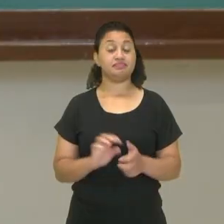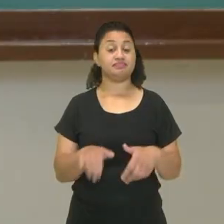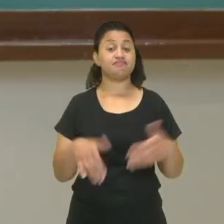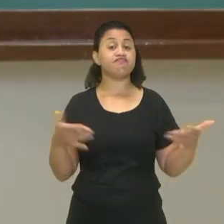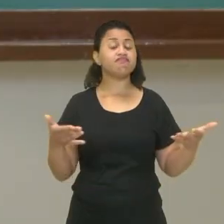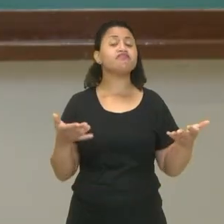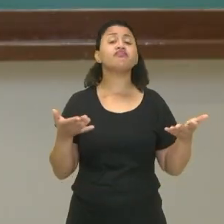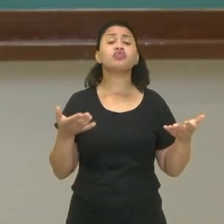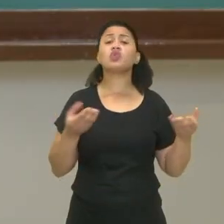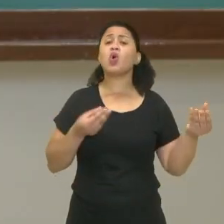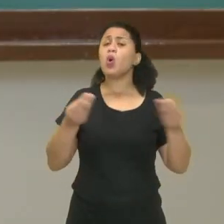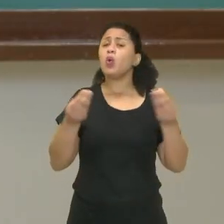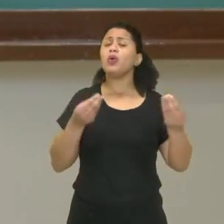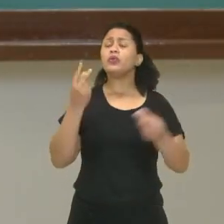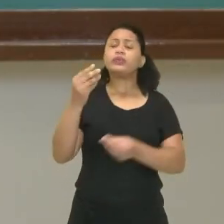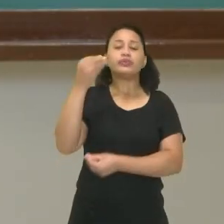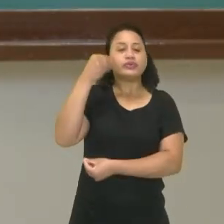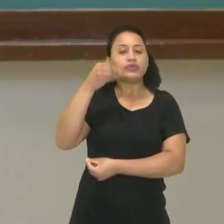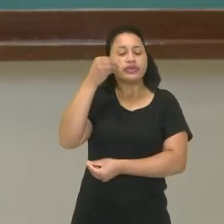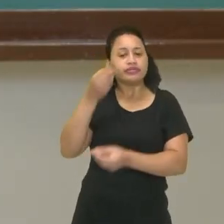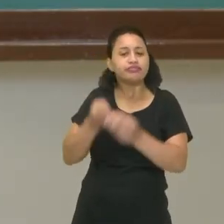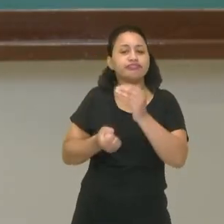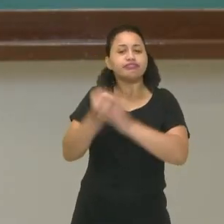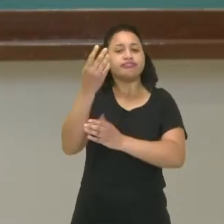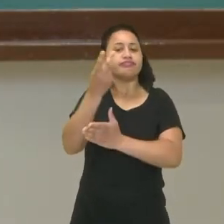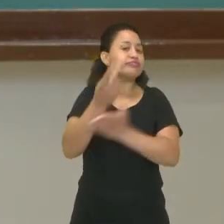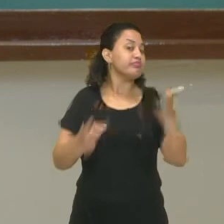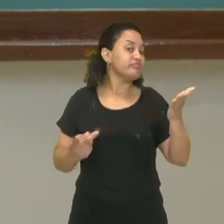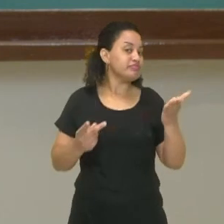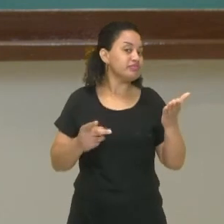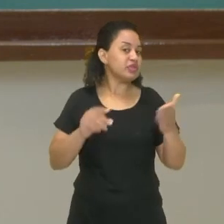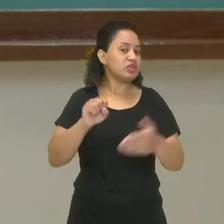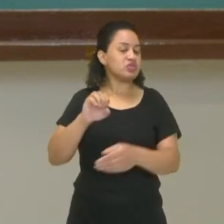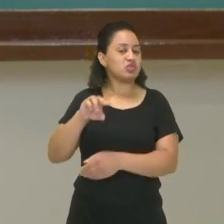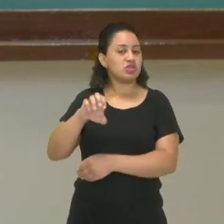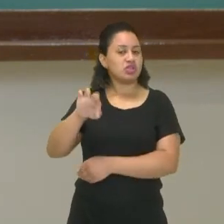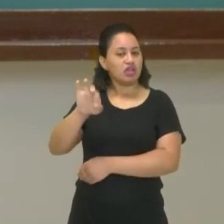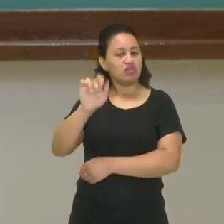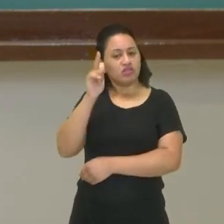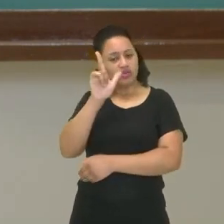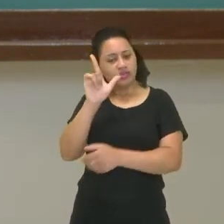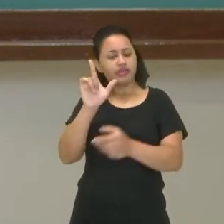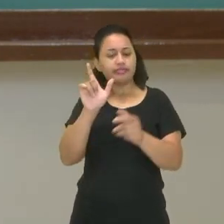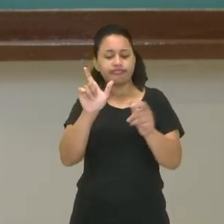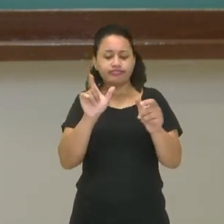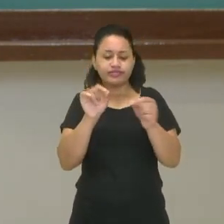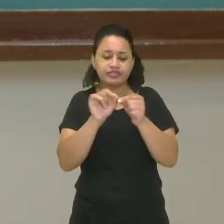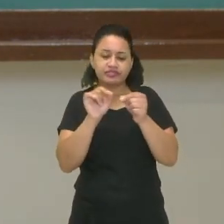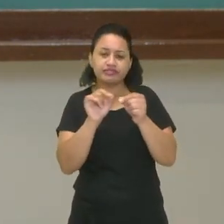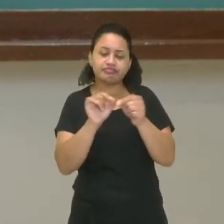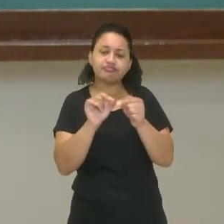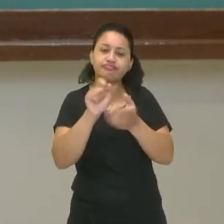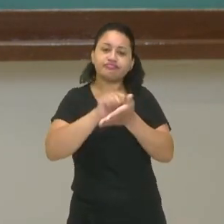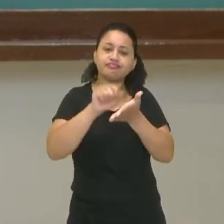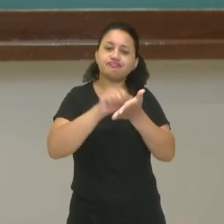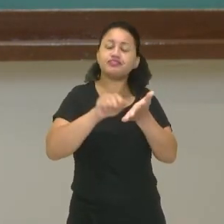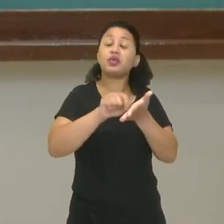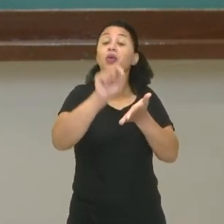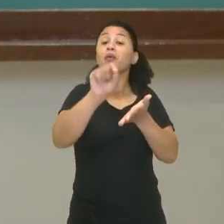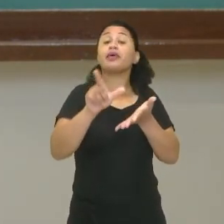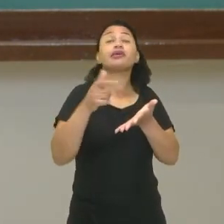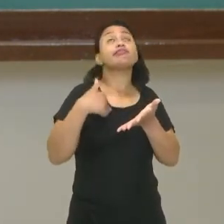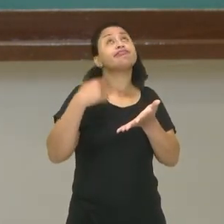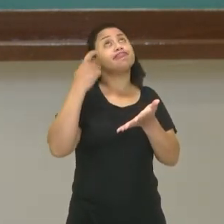Voltei. Como foi sua experiência de produzir no soneto? Conseguiu fazer as rimas? Conseguiu colocar o que você